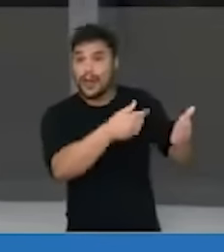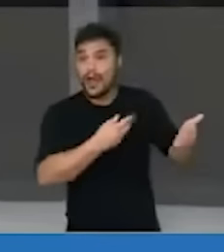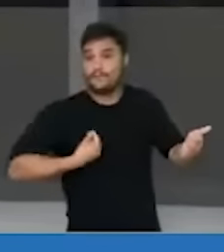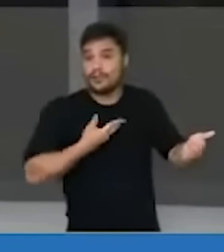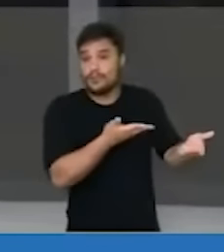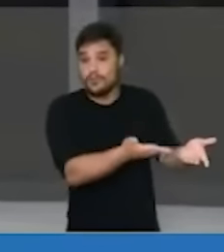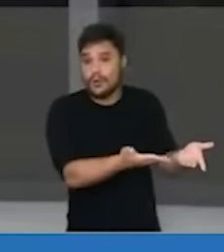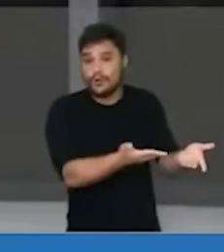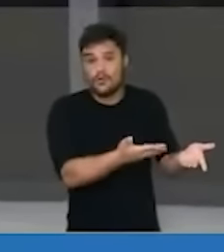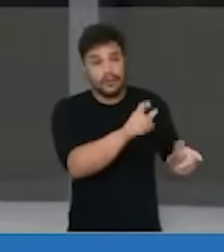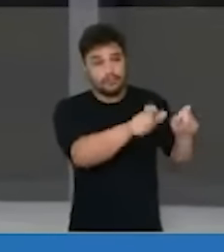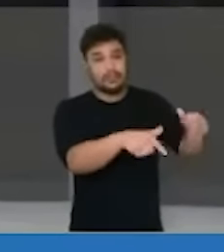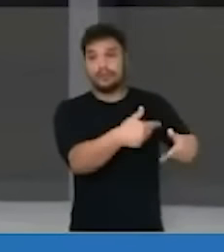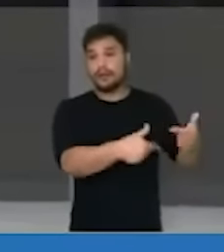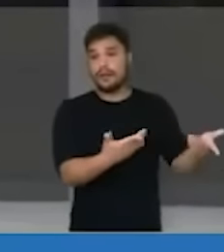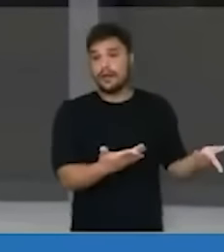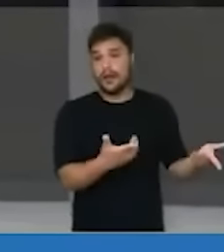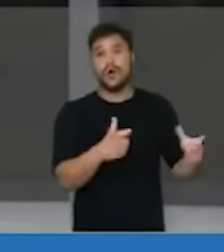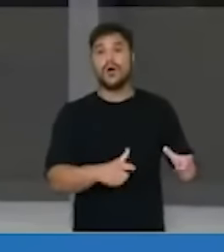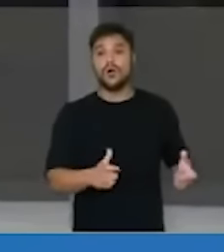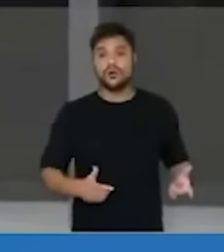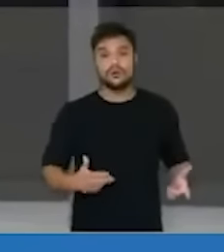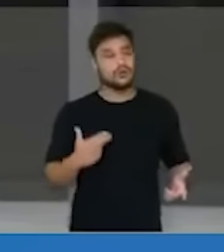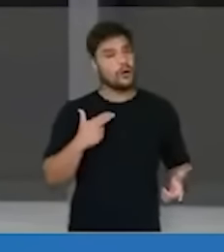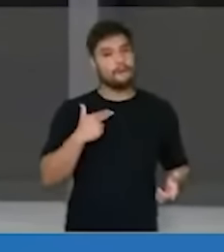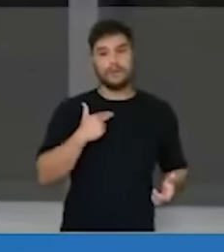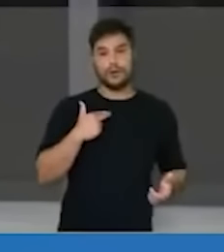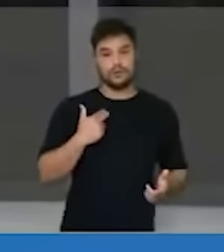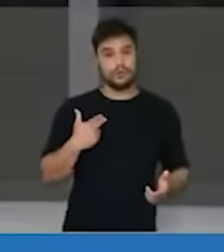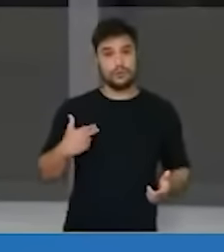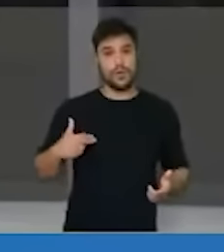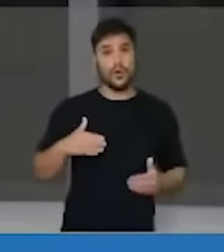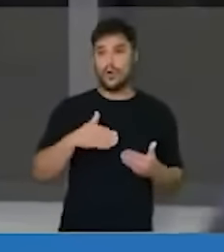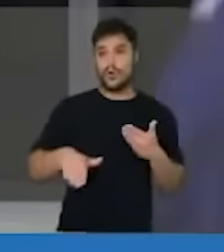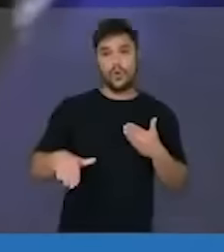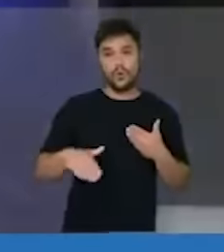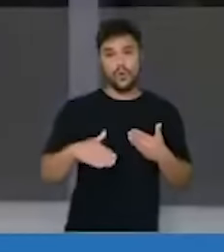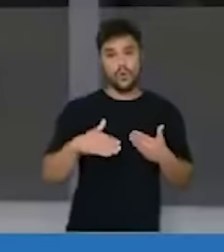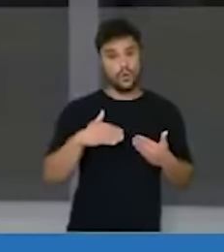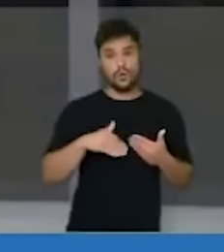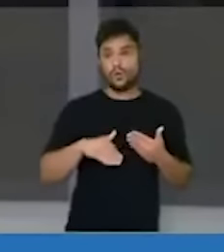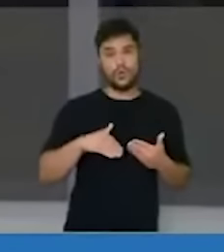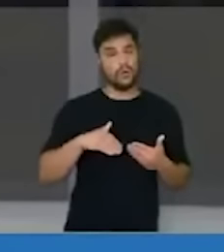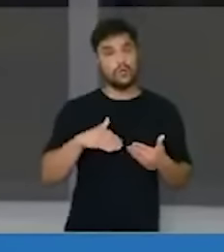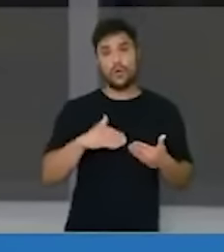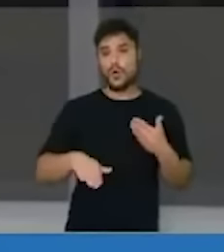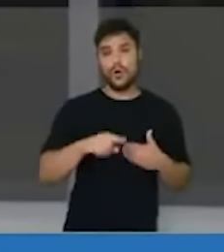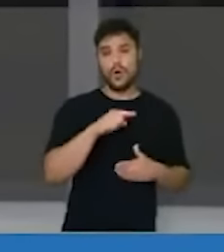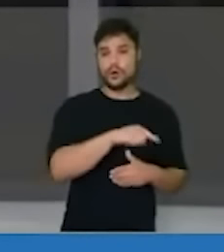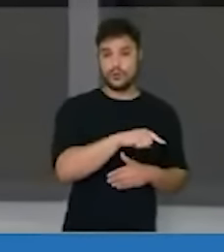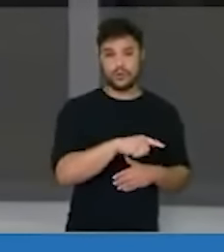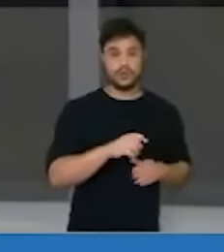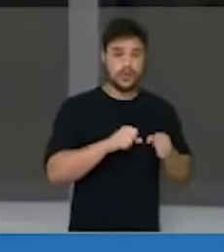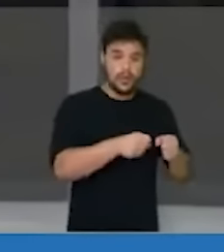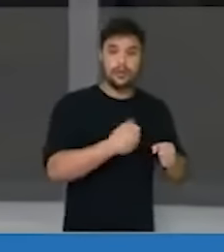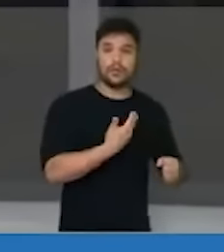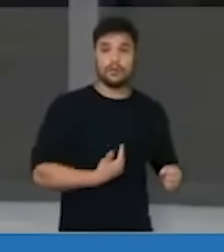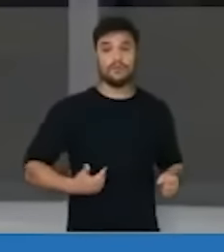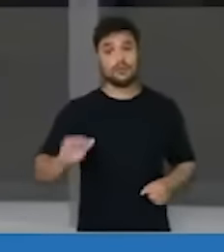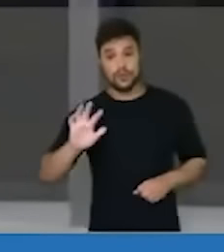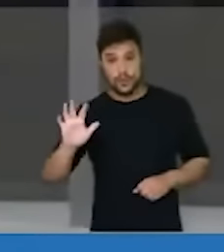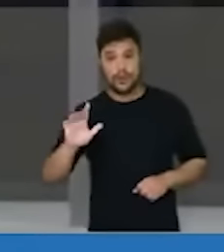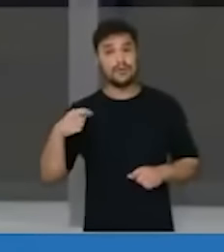povo trabalhador. Nós não podemos compactuar com essa lógica, inclusive em defesa do governo Lula, que